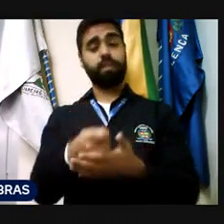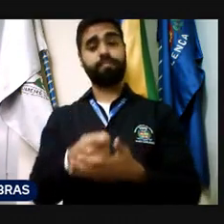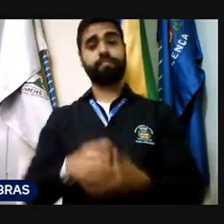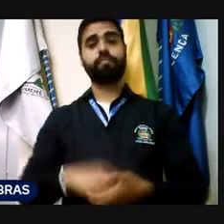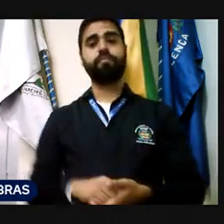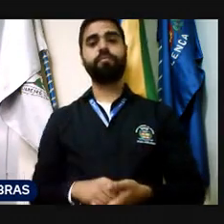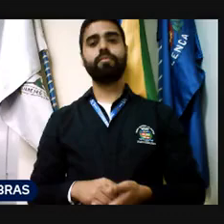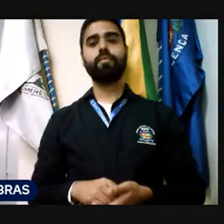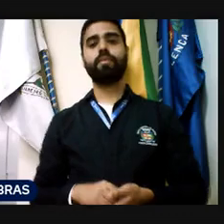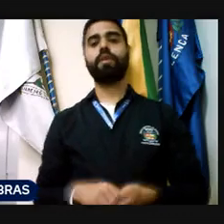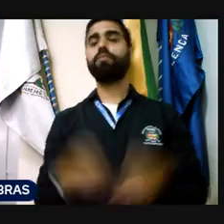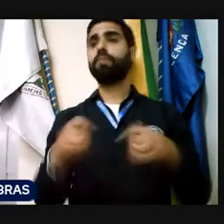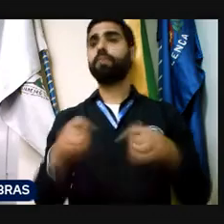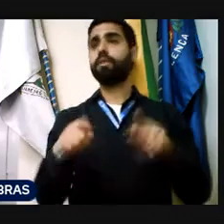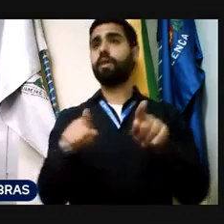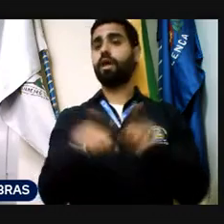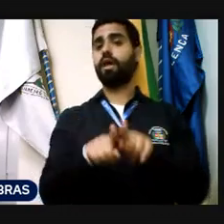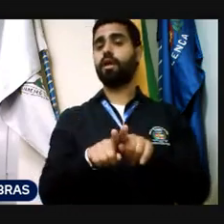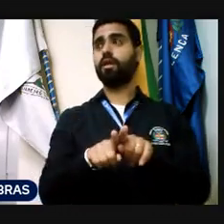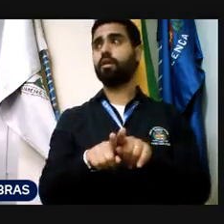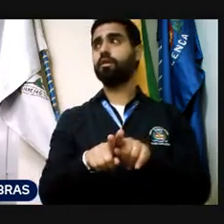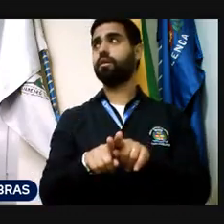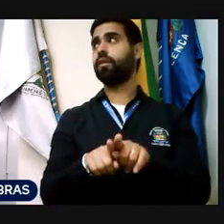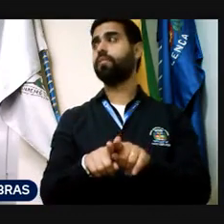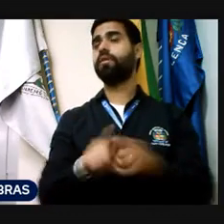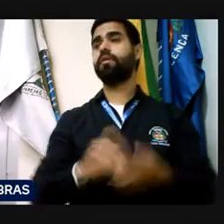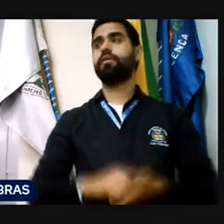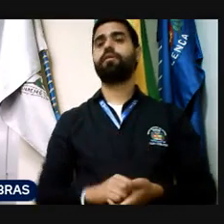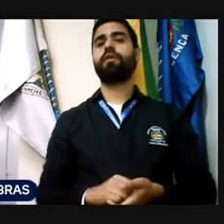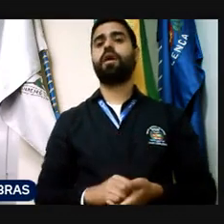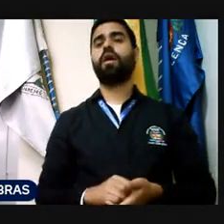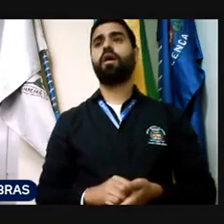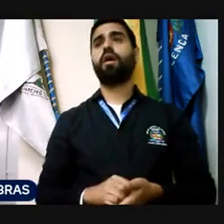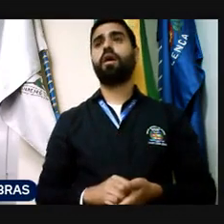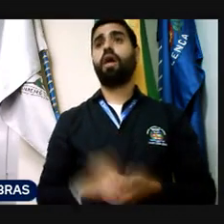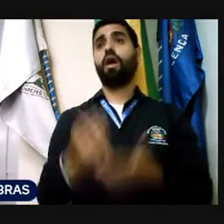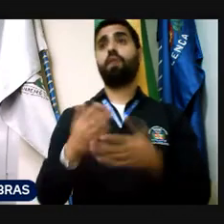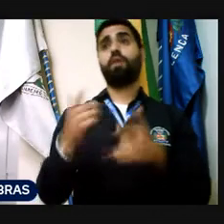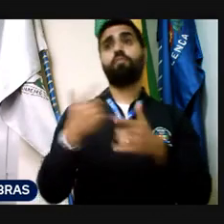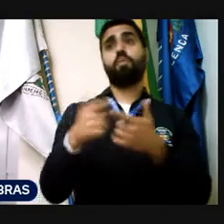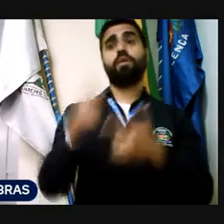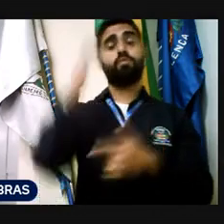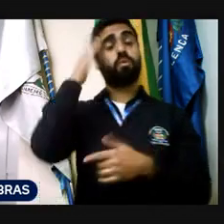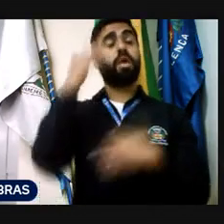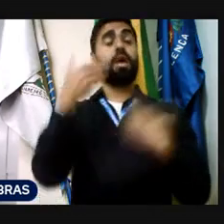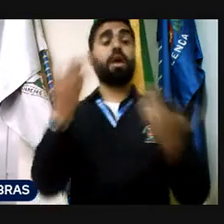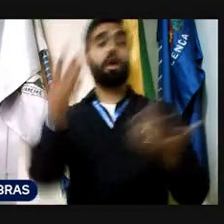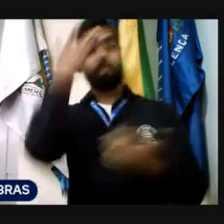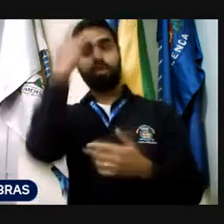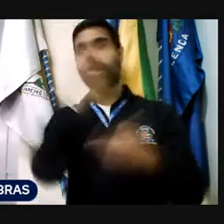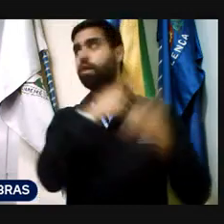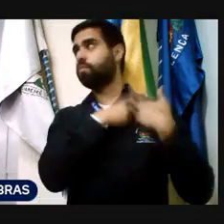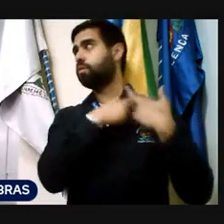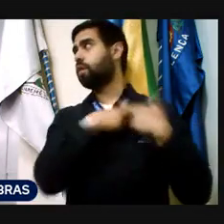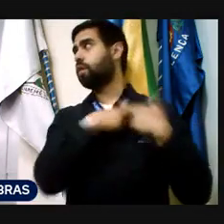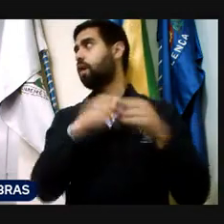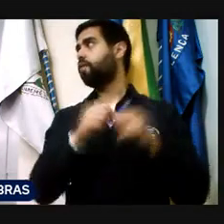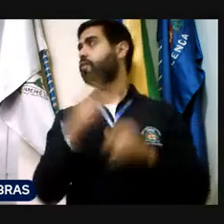teríamos que arrumar um meio de dar uma sanada nisso, não sei se com o prefeito ou através de um